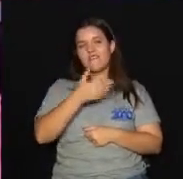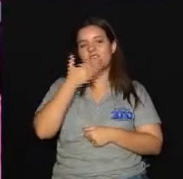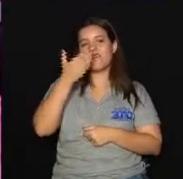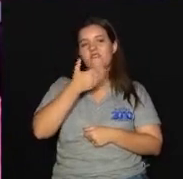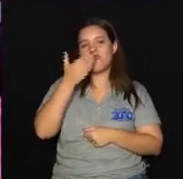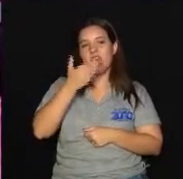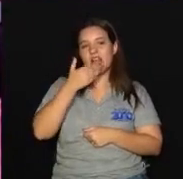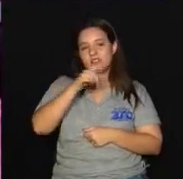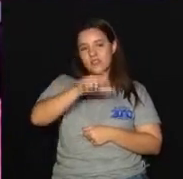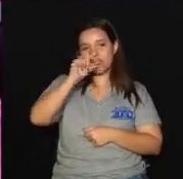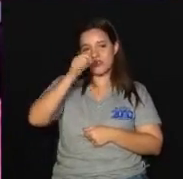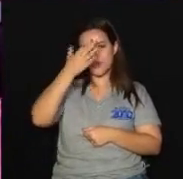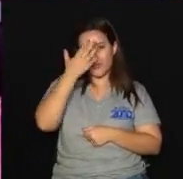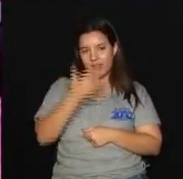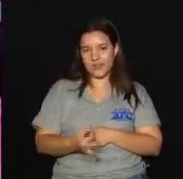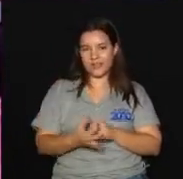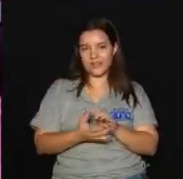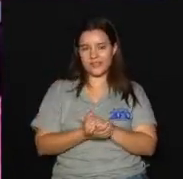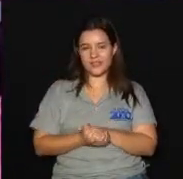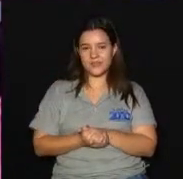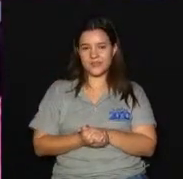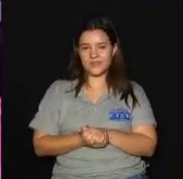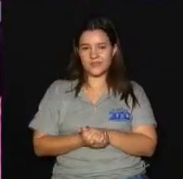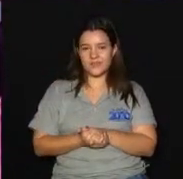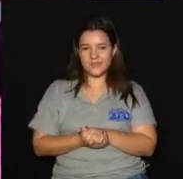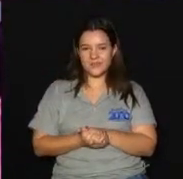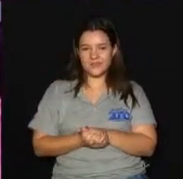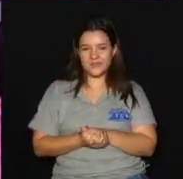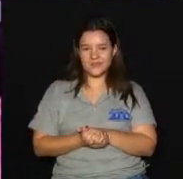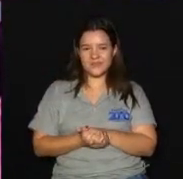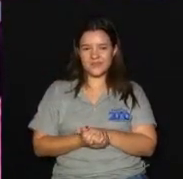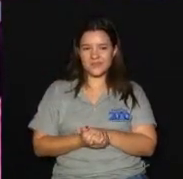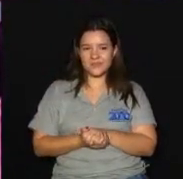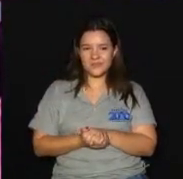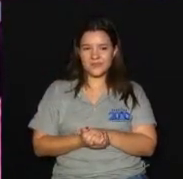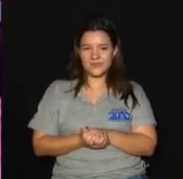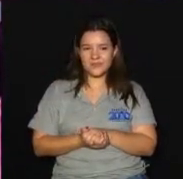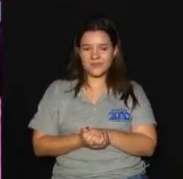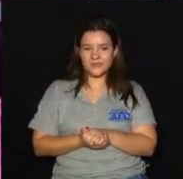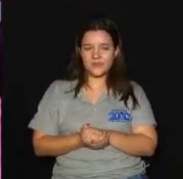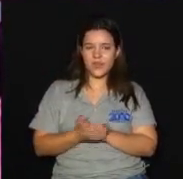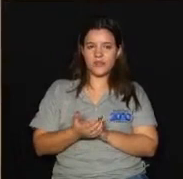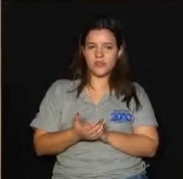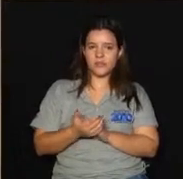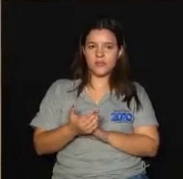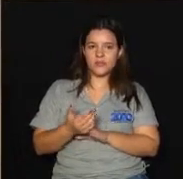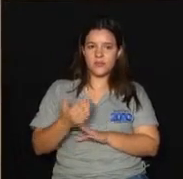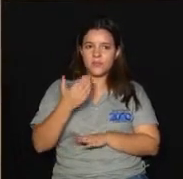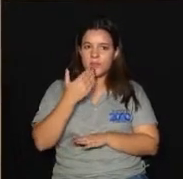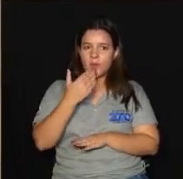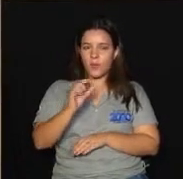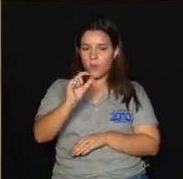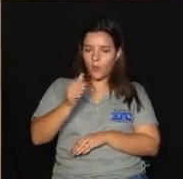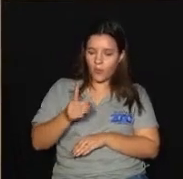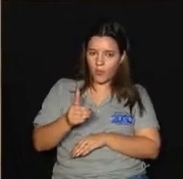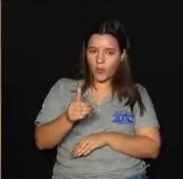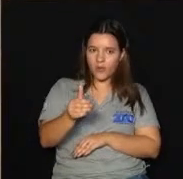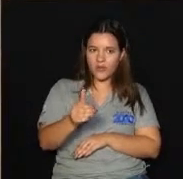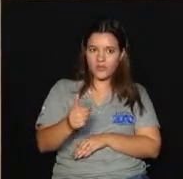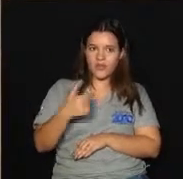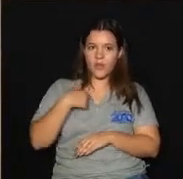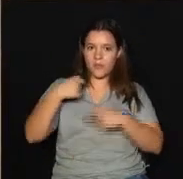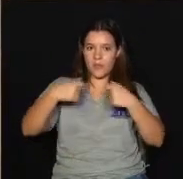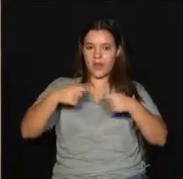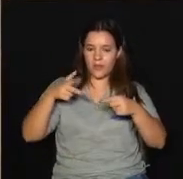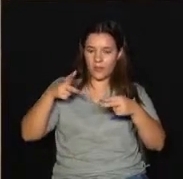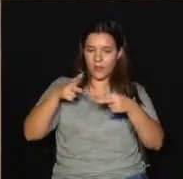facilita muito a decisão. Está pronto aí, Cristiano? Tá certo. Ô, Paulo, eu só te adianto que daqui a pouco eu vou